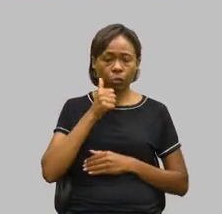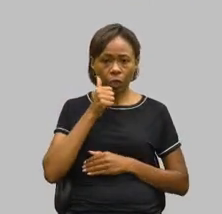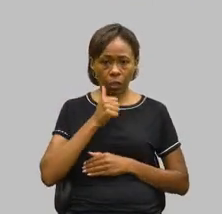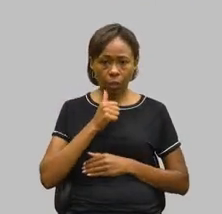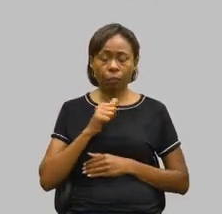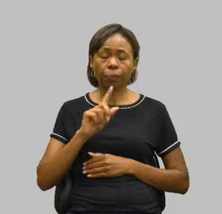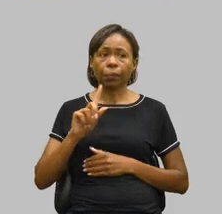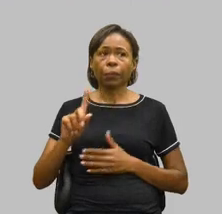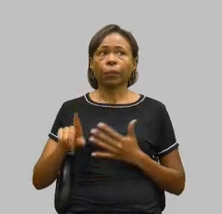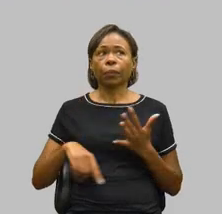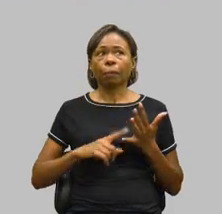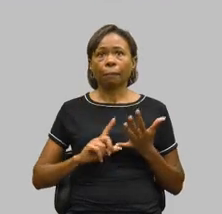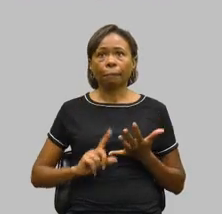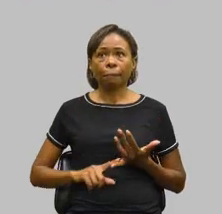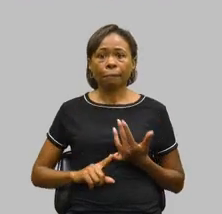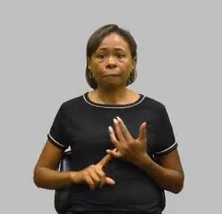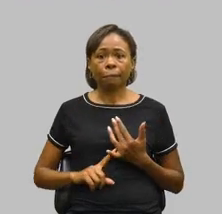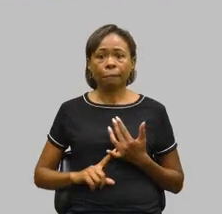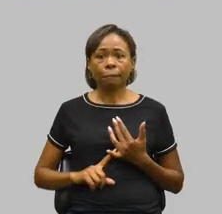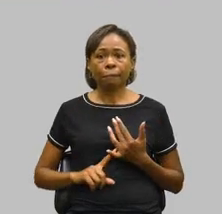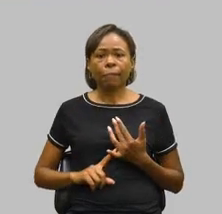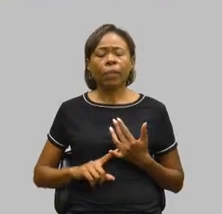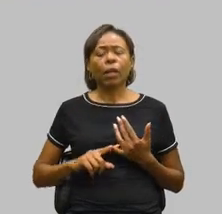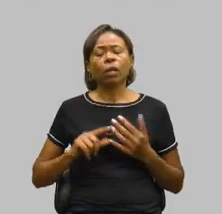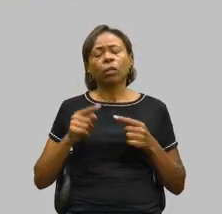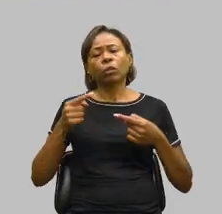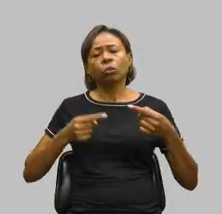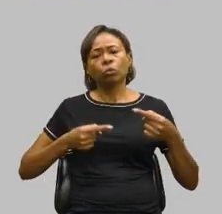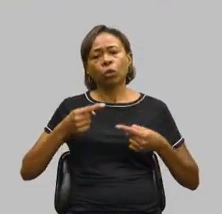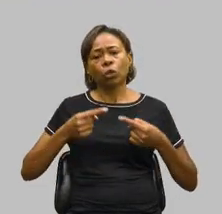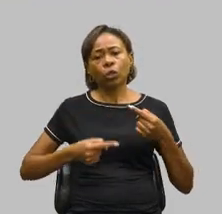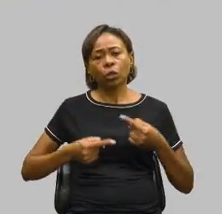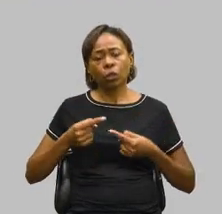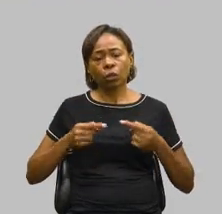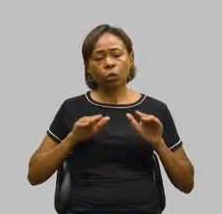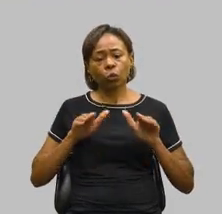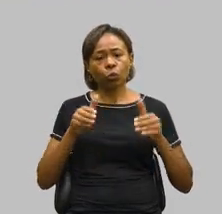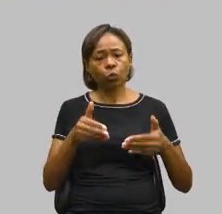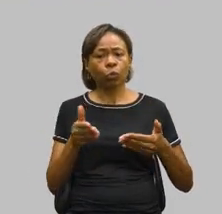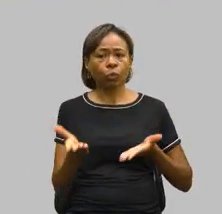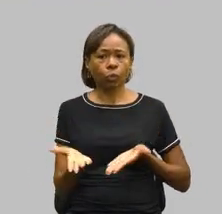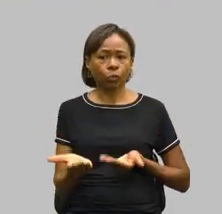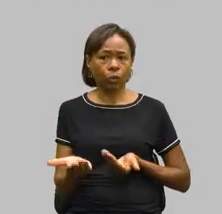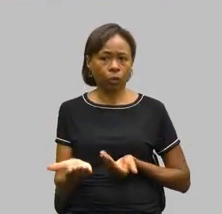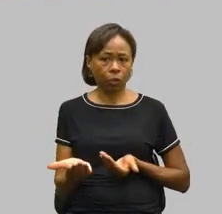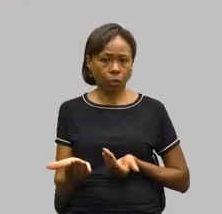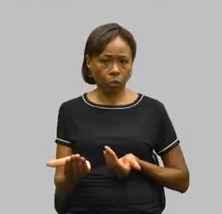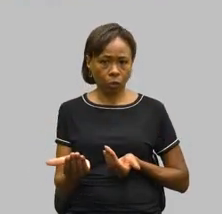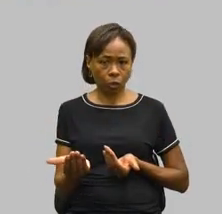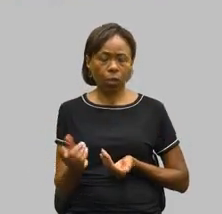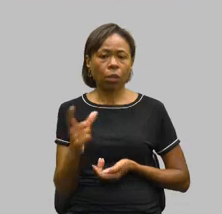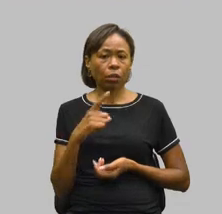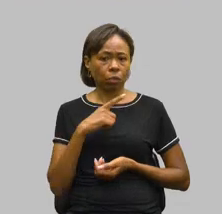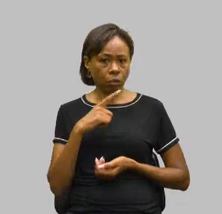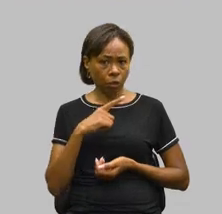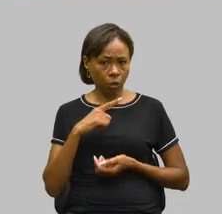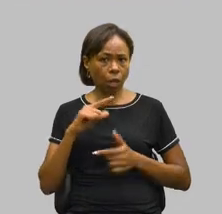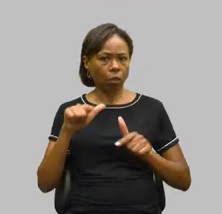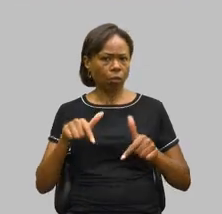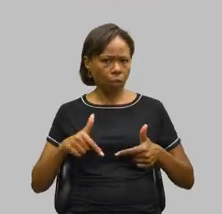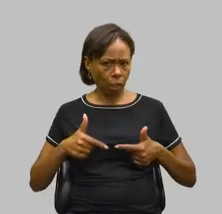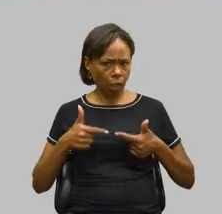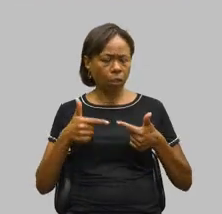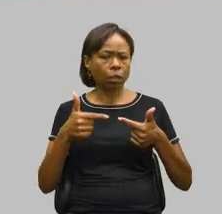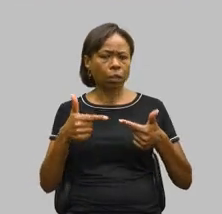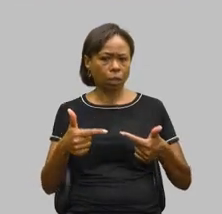eh secretária a política de juventude nós temos uma atuação meu mandato tem uma